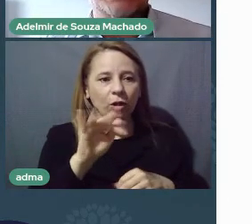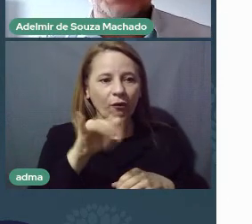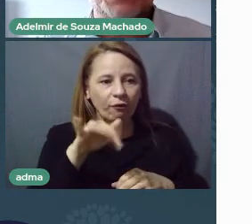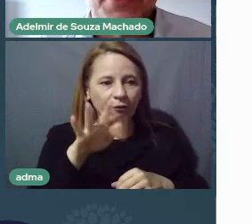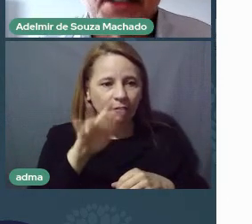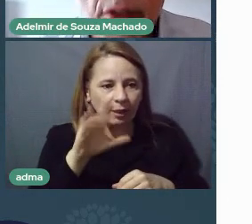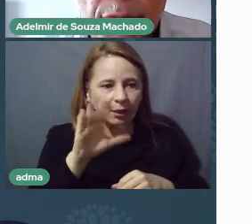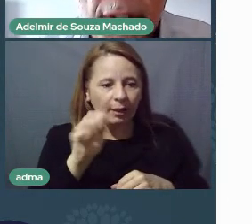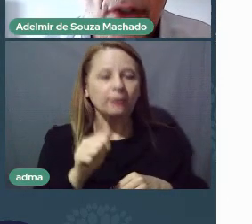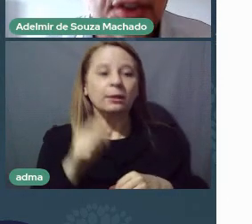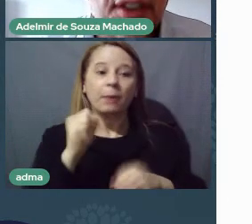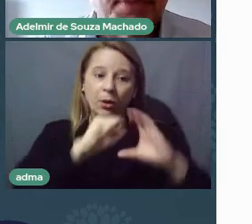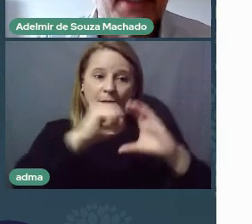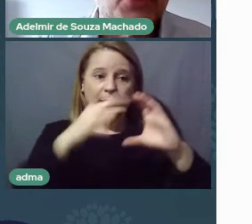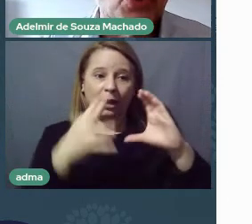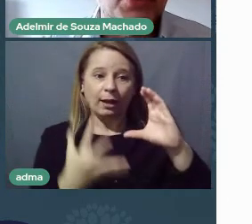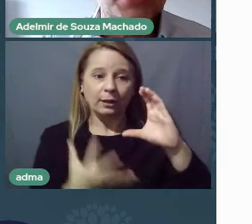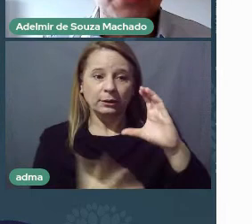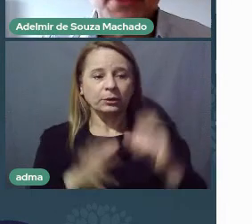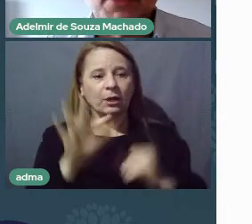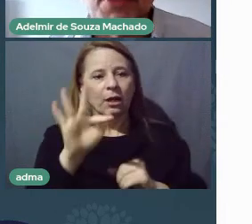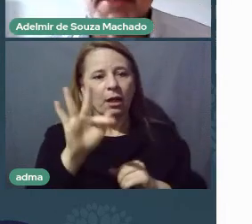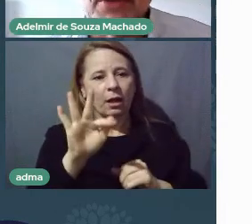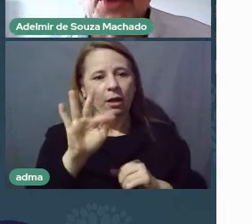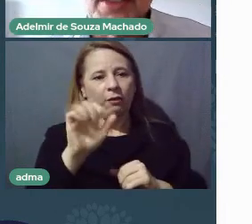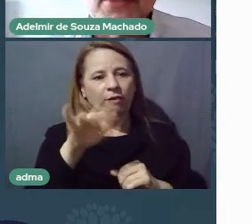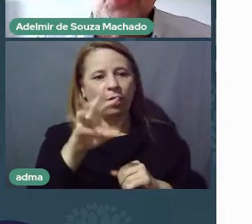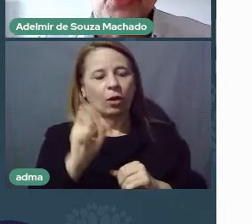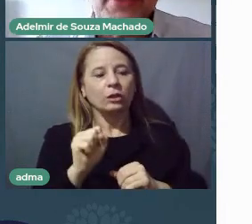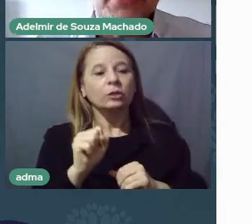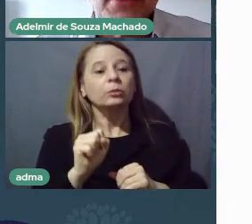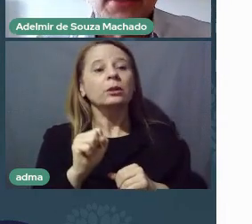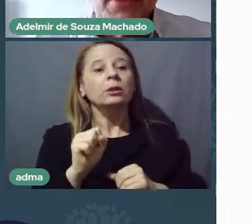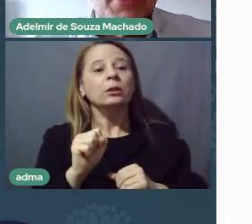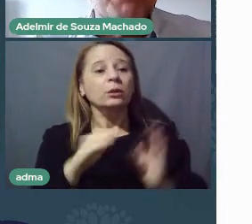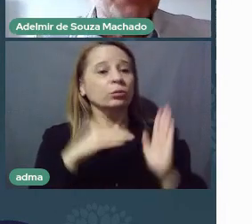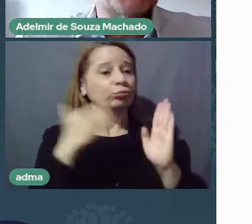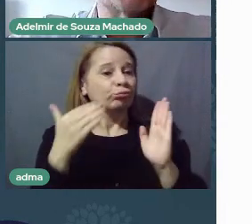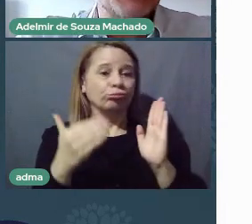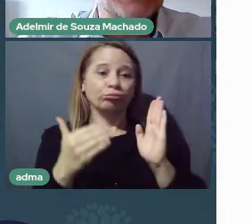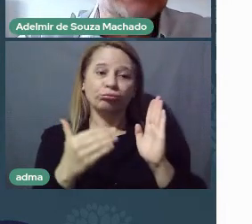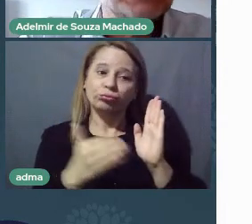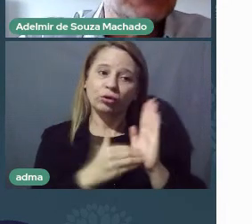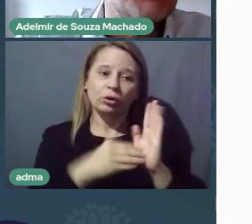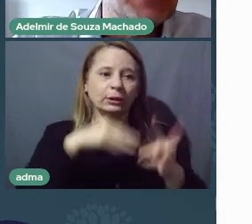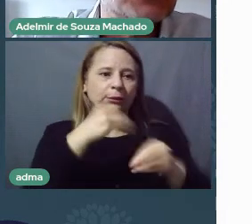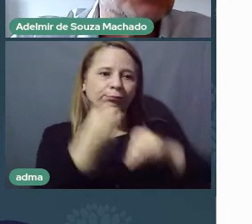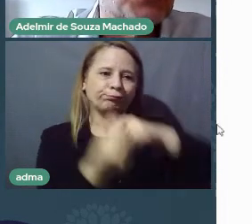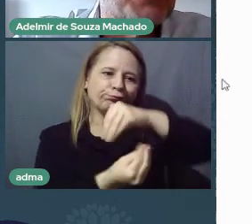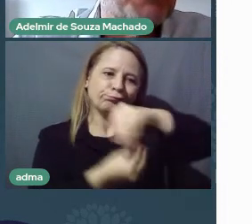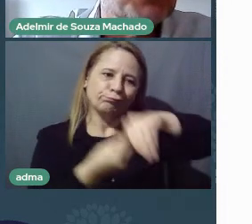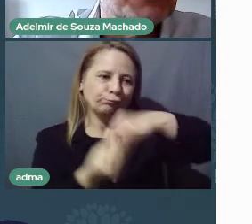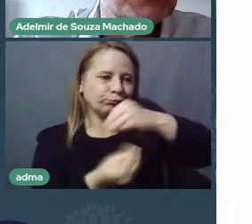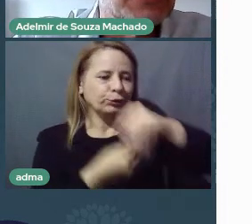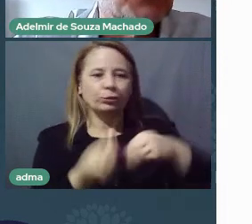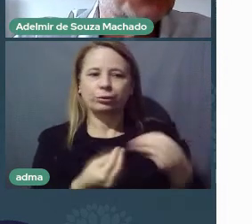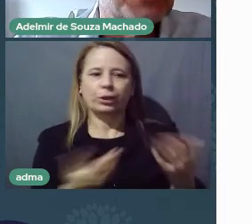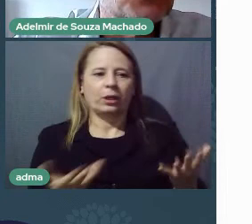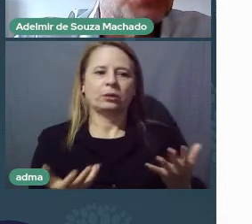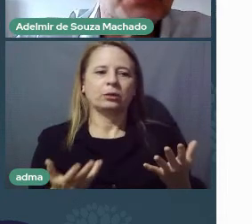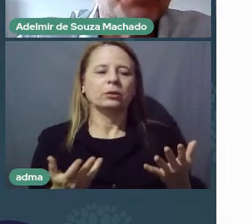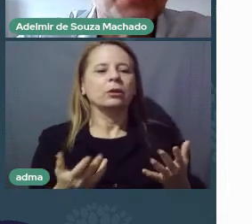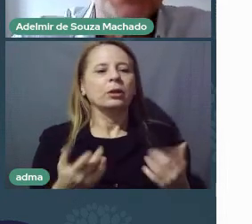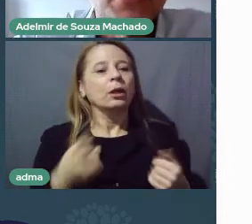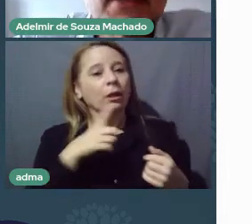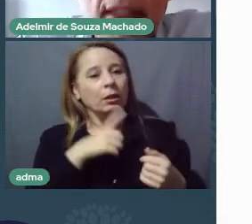aquelas características fenotípicas todas e inflamatórias, todas misturadas. Então, é a sobreposição